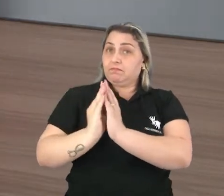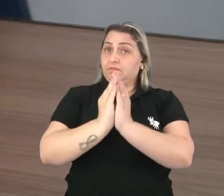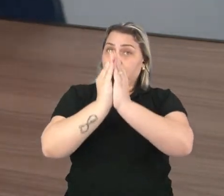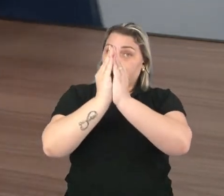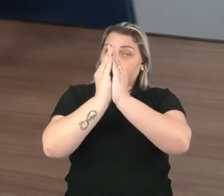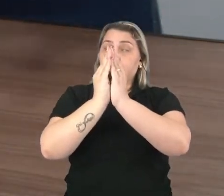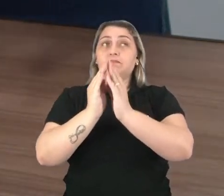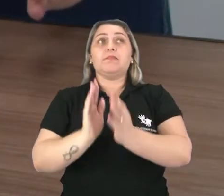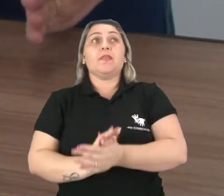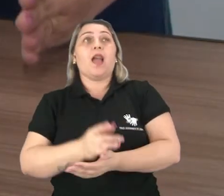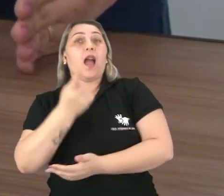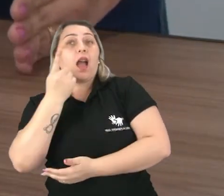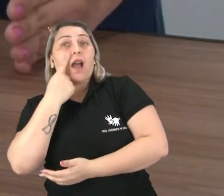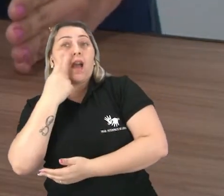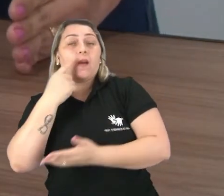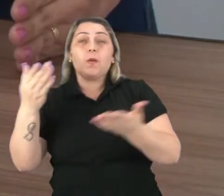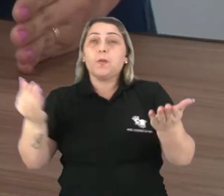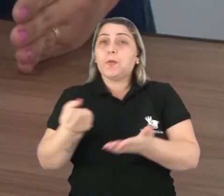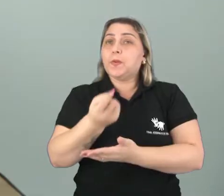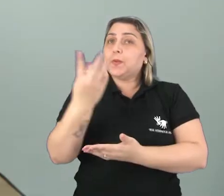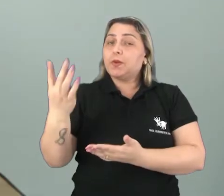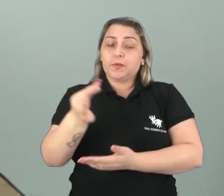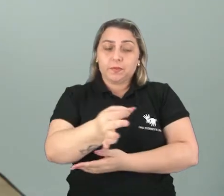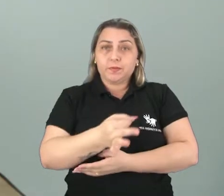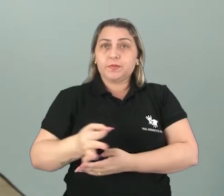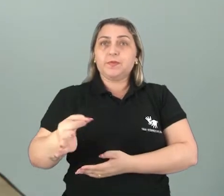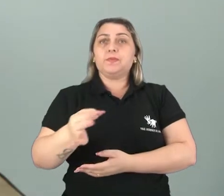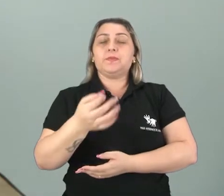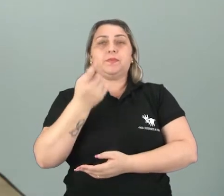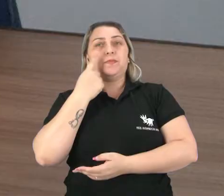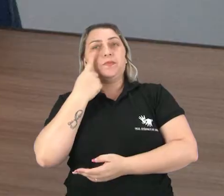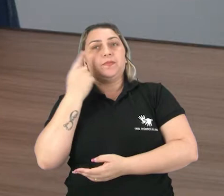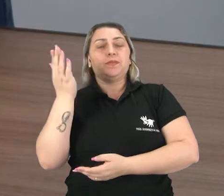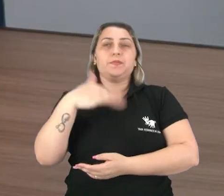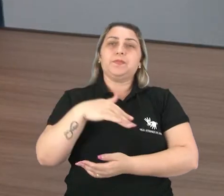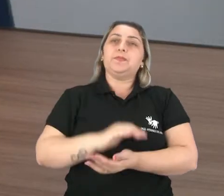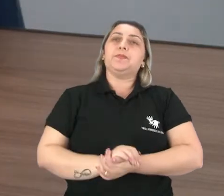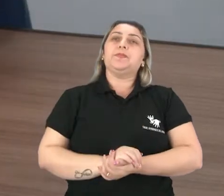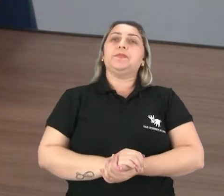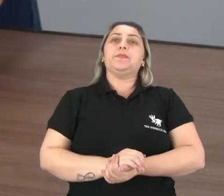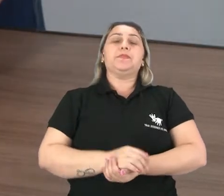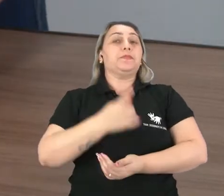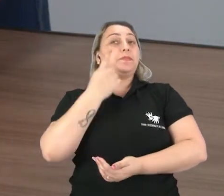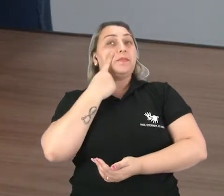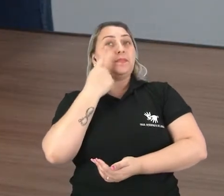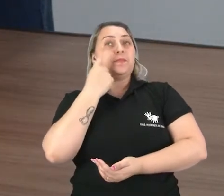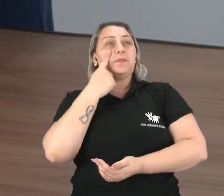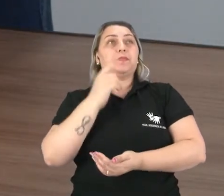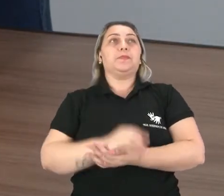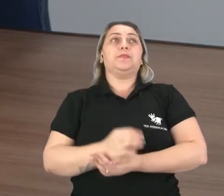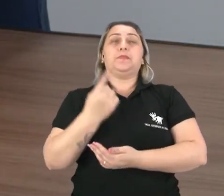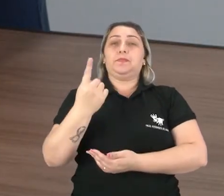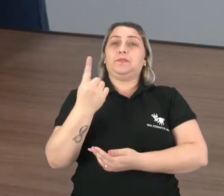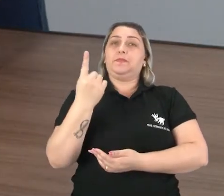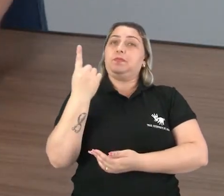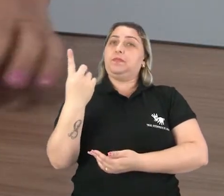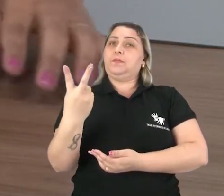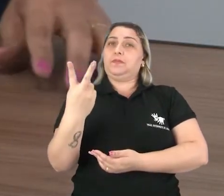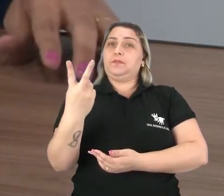bonecos. Vamos verificar a quantidade de tampas? Vamos lá? Olha só.